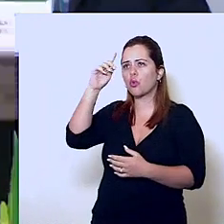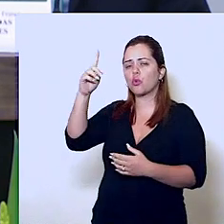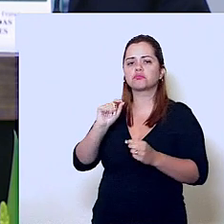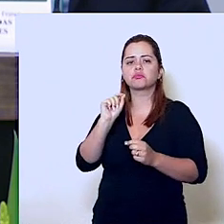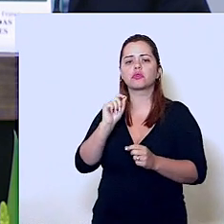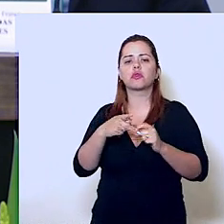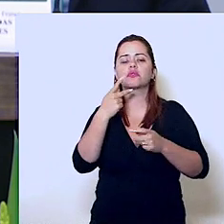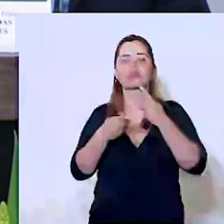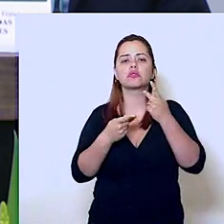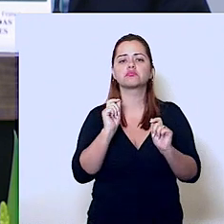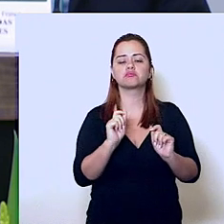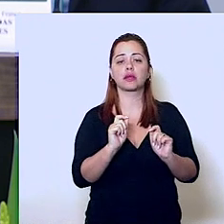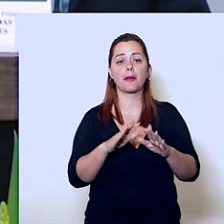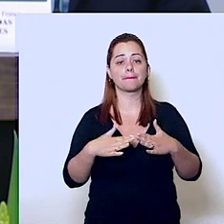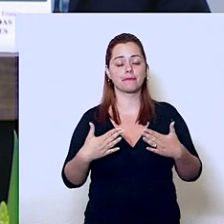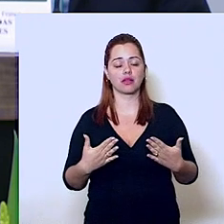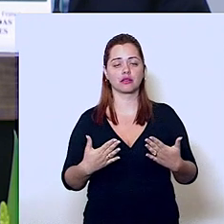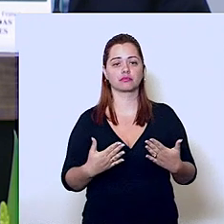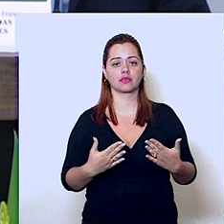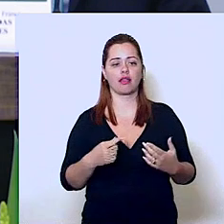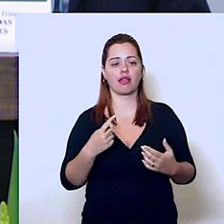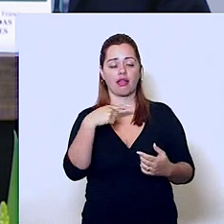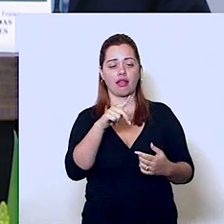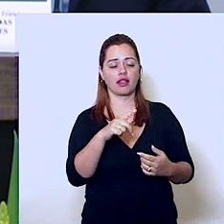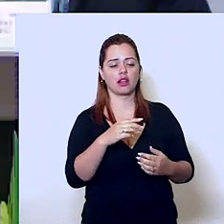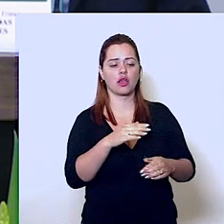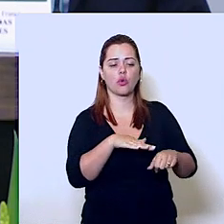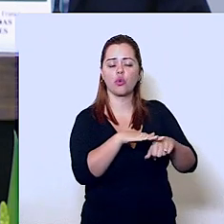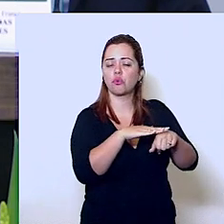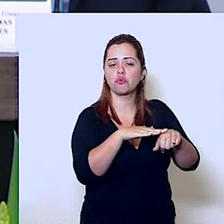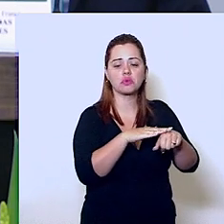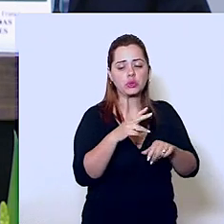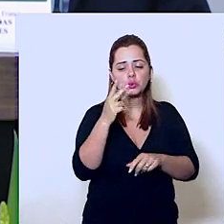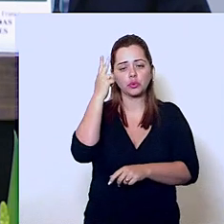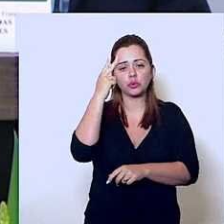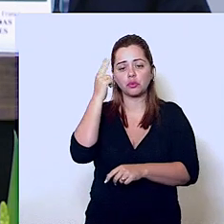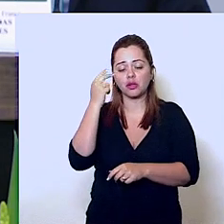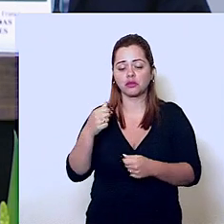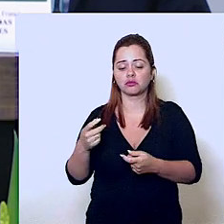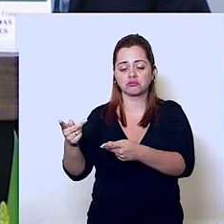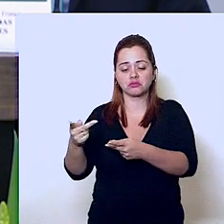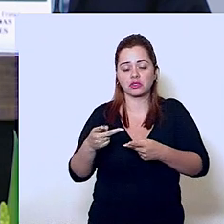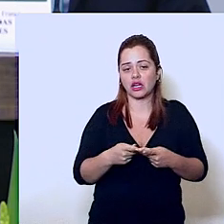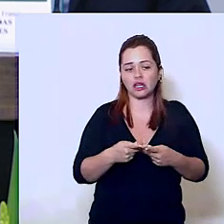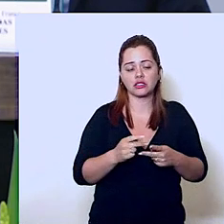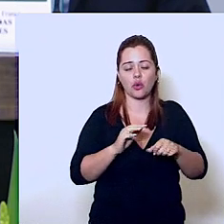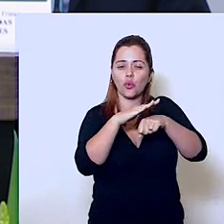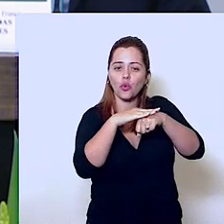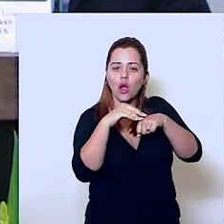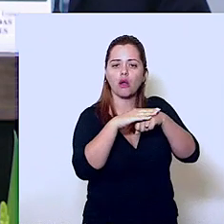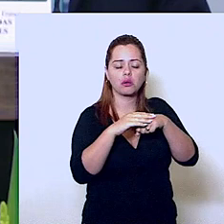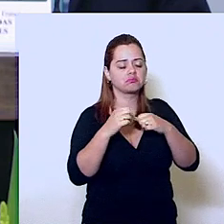ele dava isso de uma maneira tal que dava conforto àquele que estava com ele, conforto pleno para estabelecer